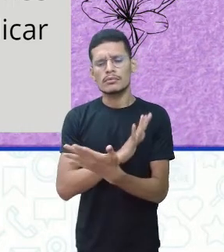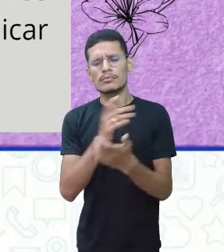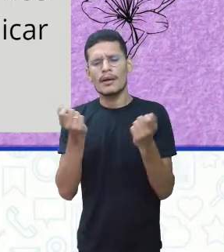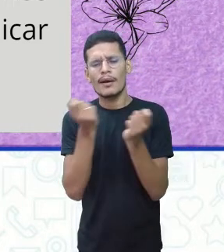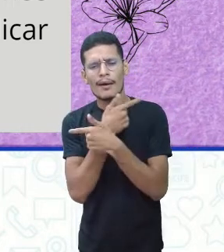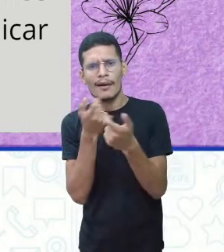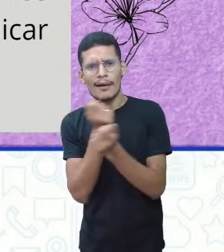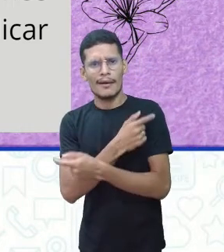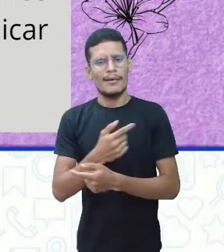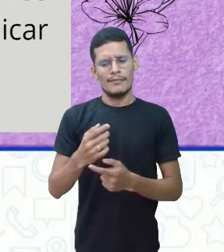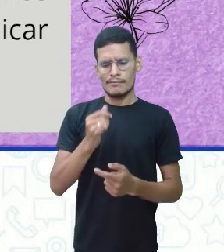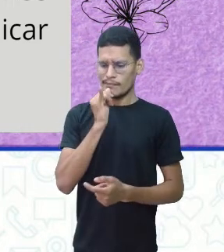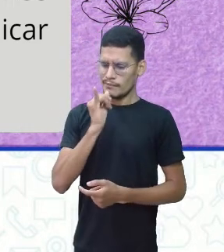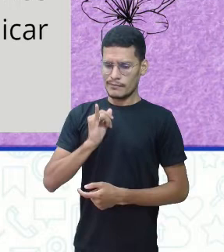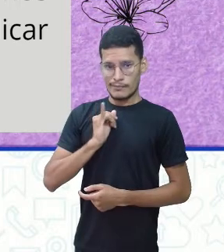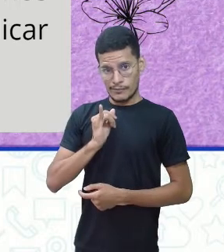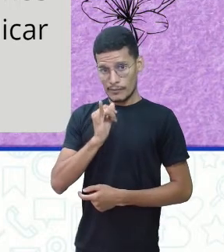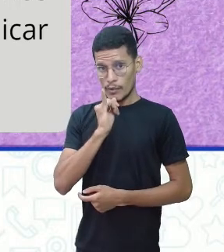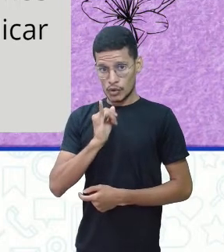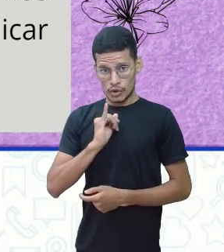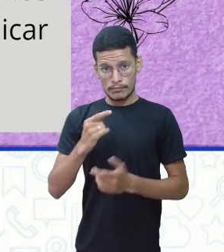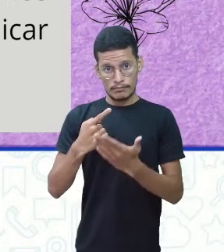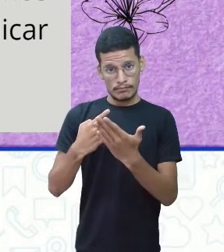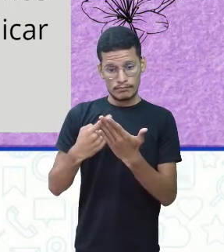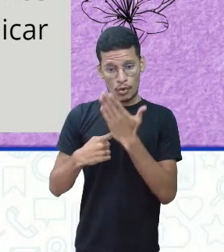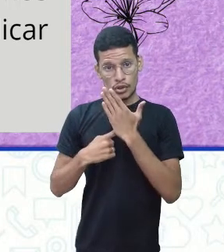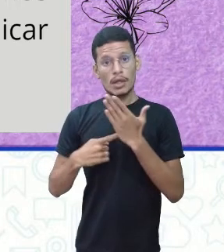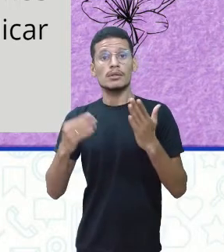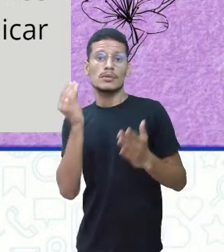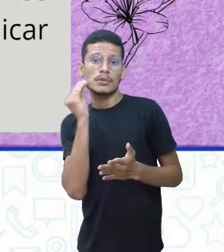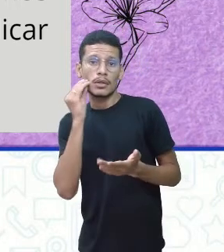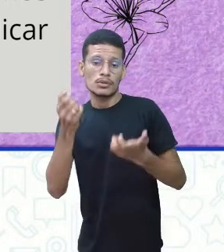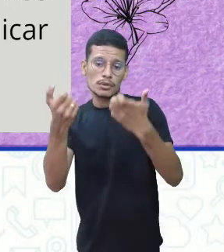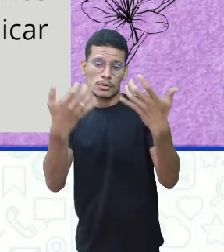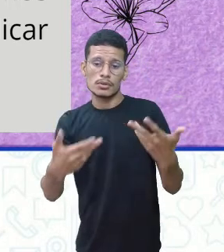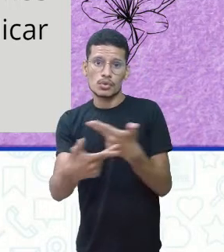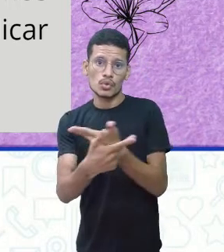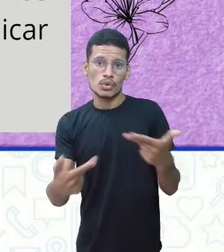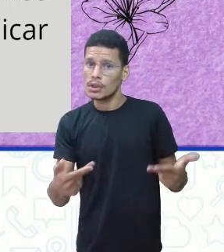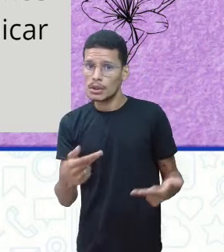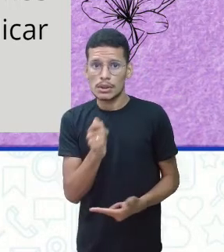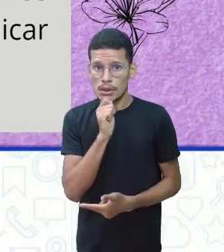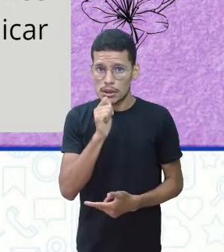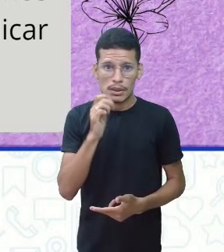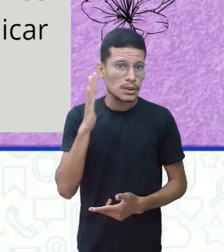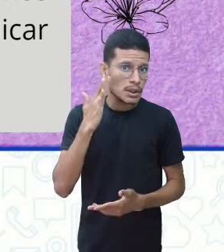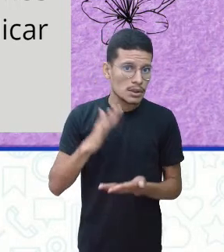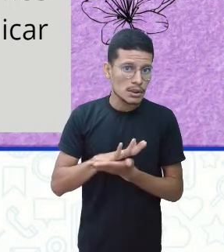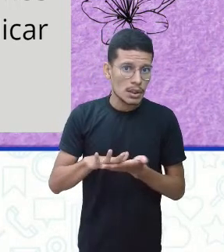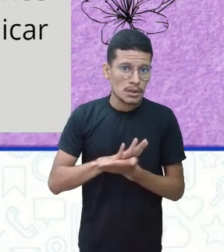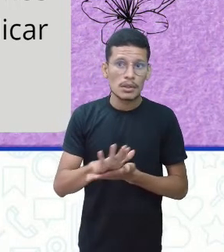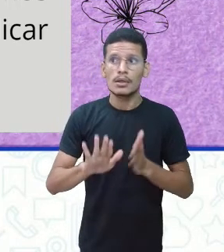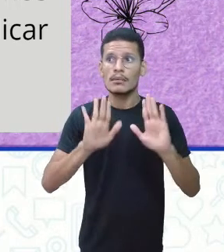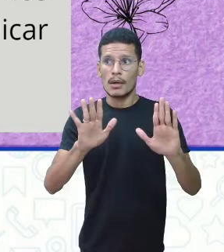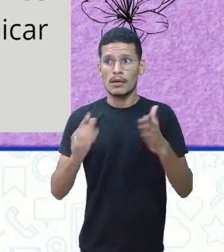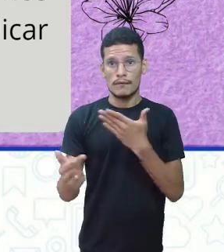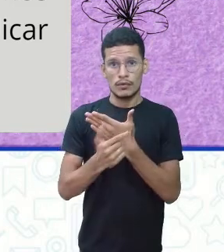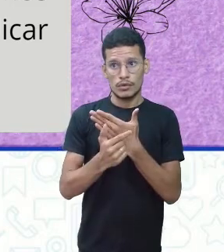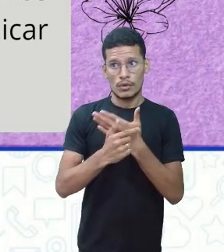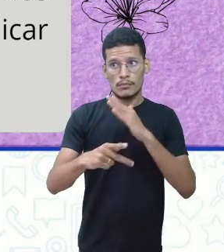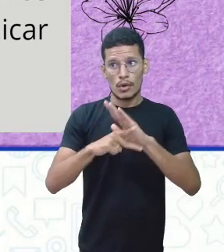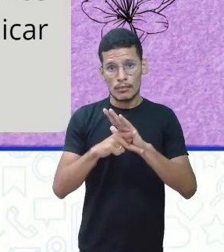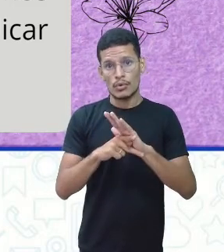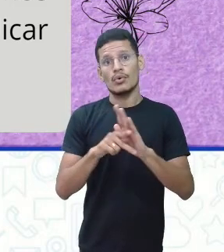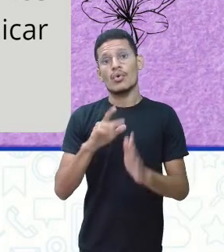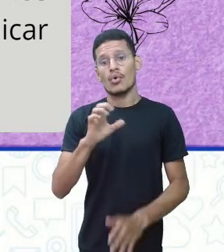bons exemplos ou tentar explicar coisas que as pessoas não entendem. Então, a função aqui do conto popular é